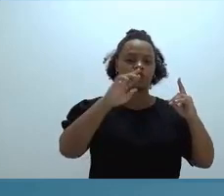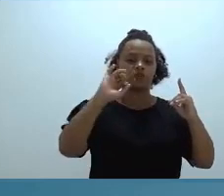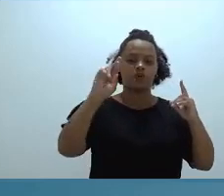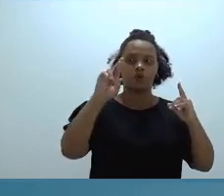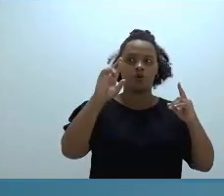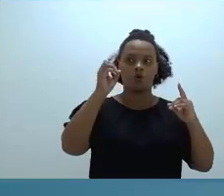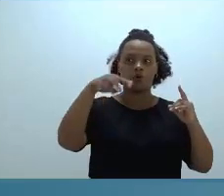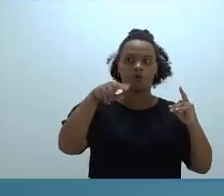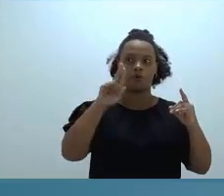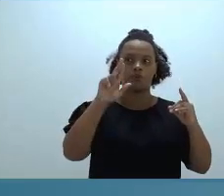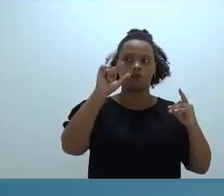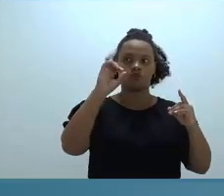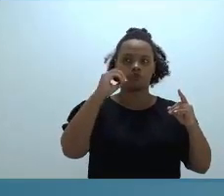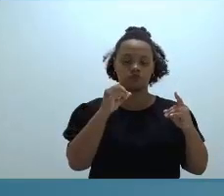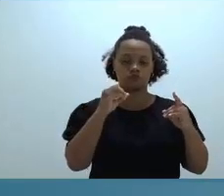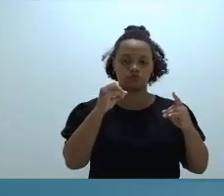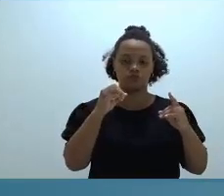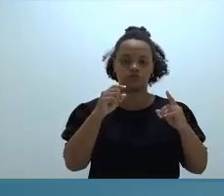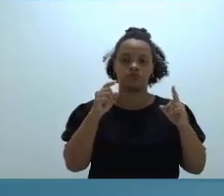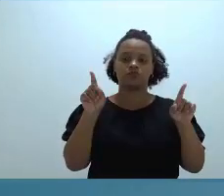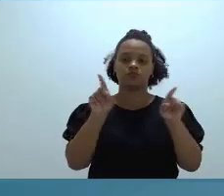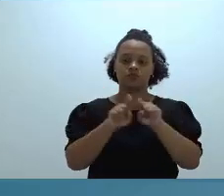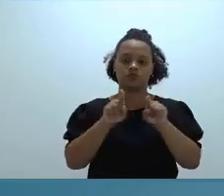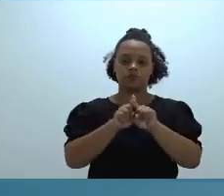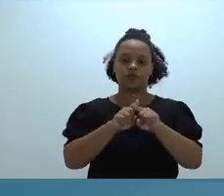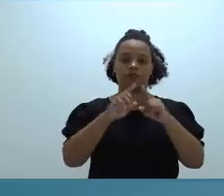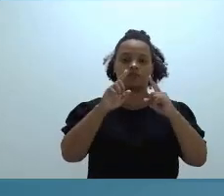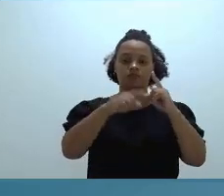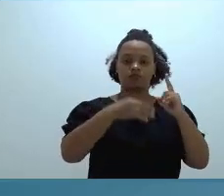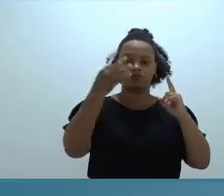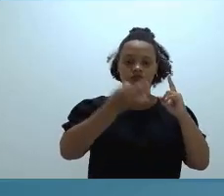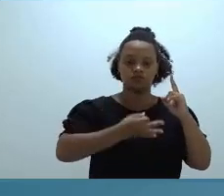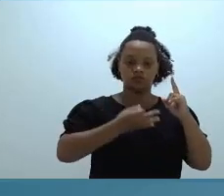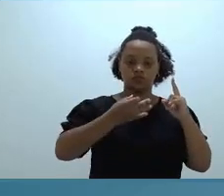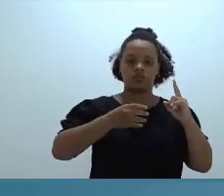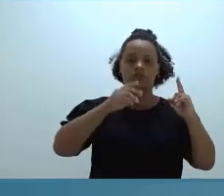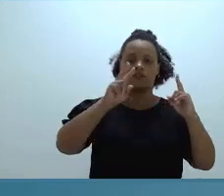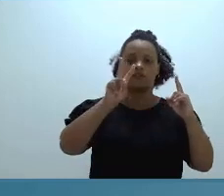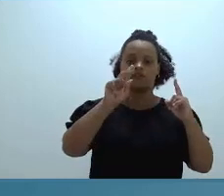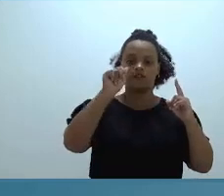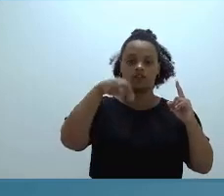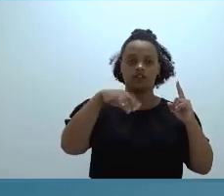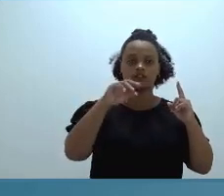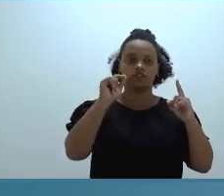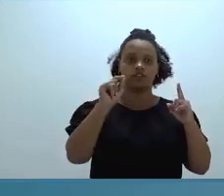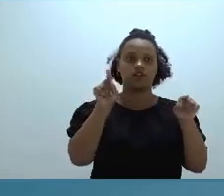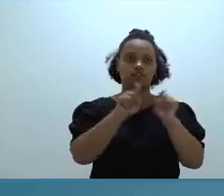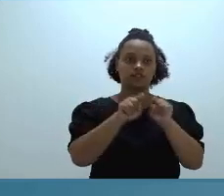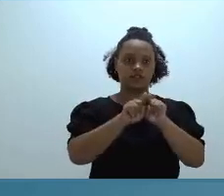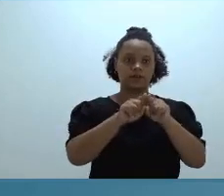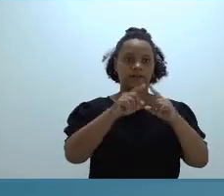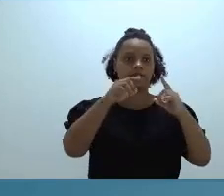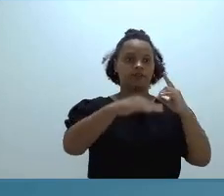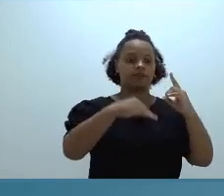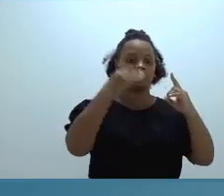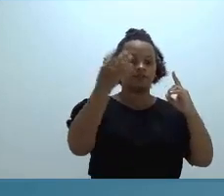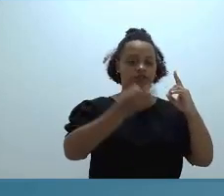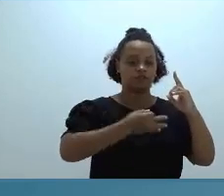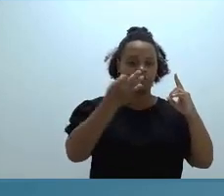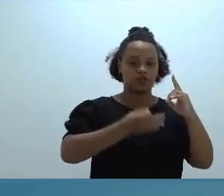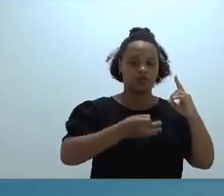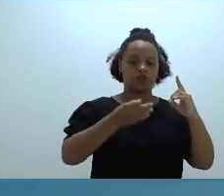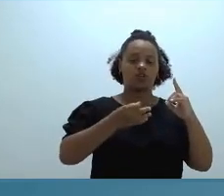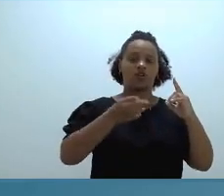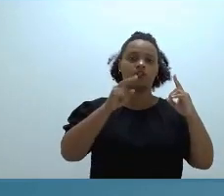e o desembargador Leonardo, que não está presente na sessão. A relatoria é da desembargadora